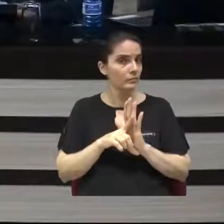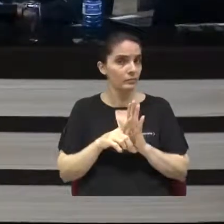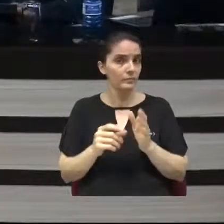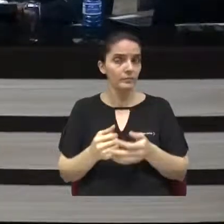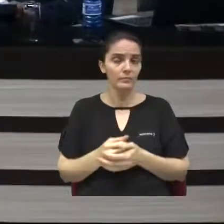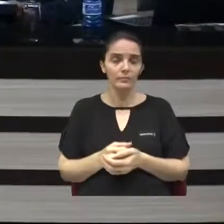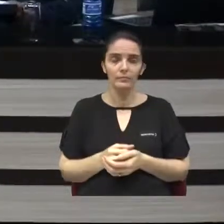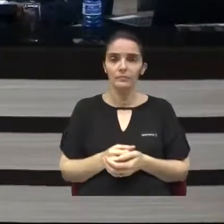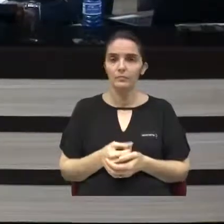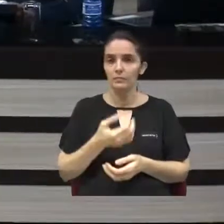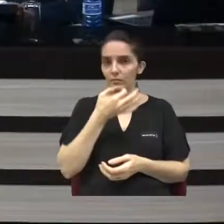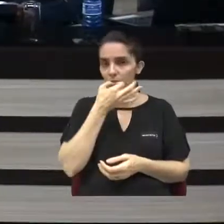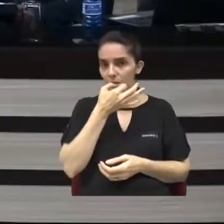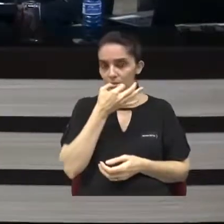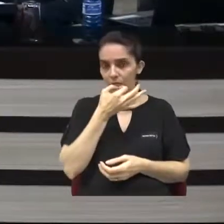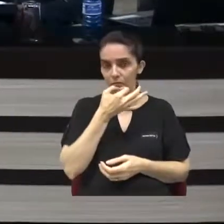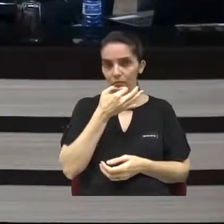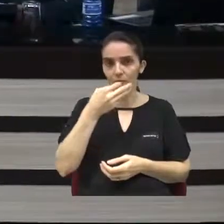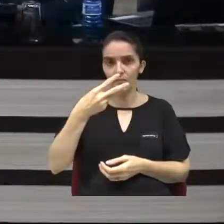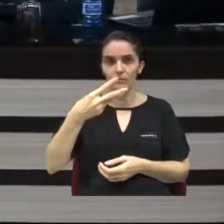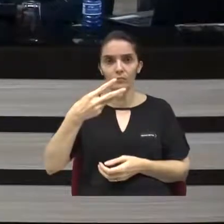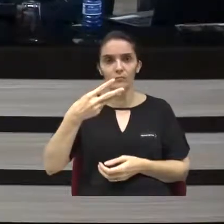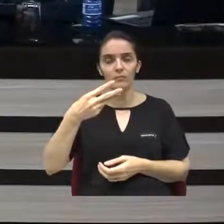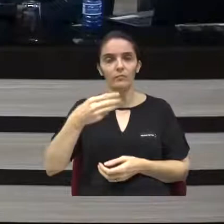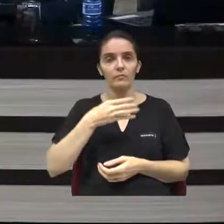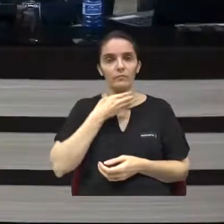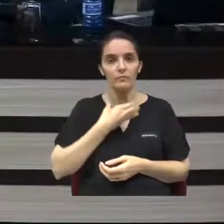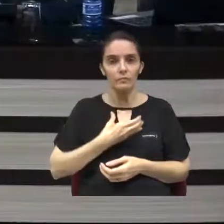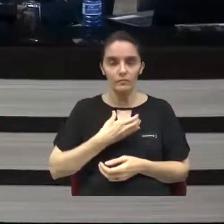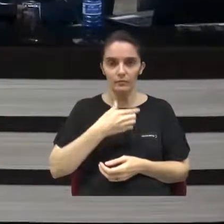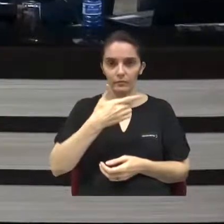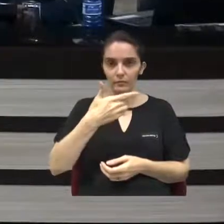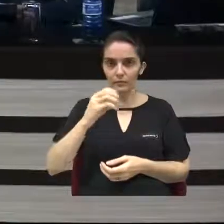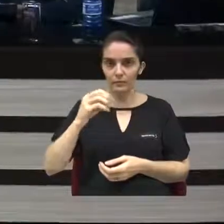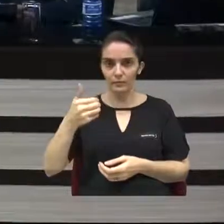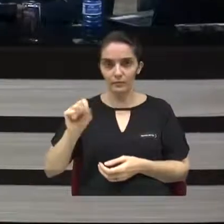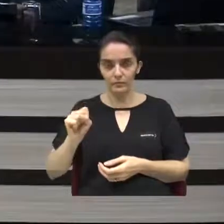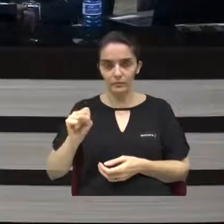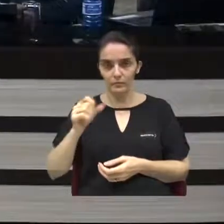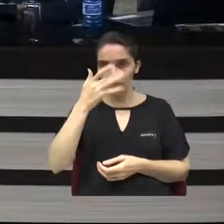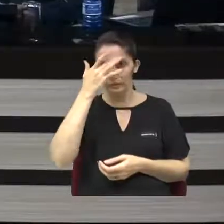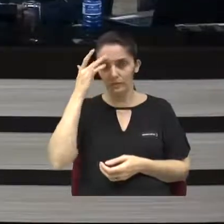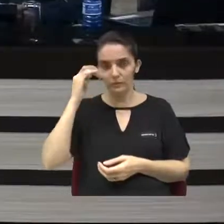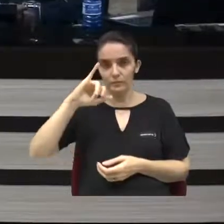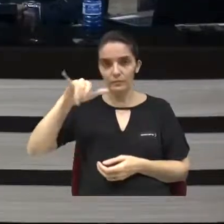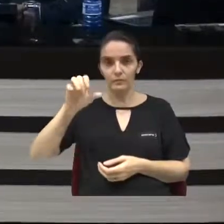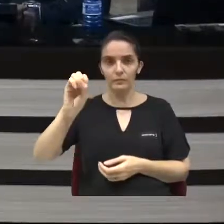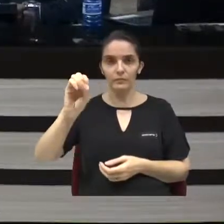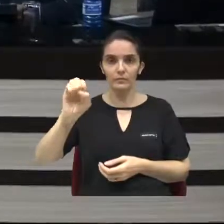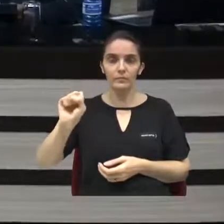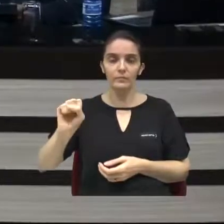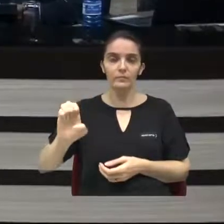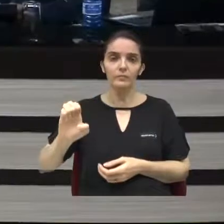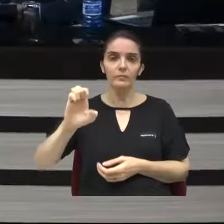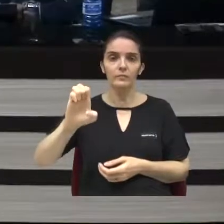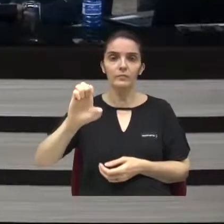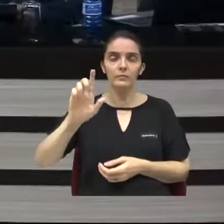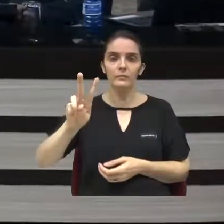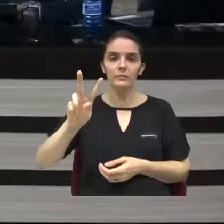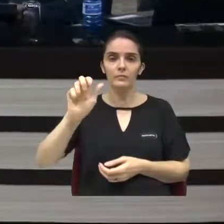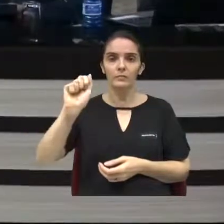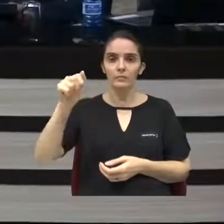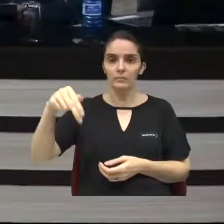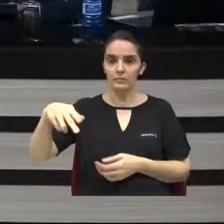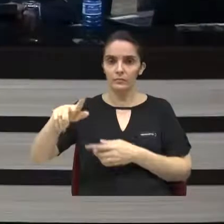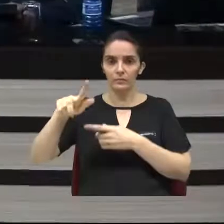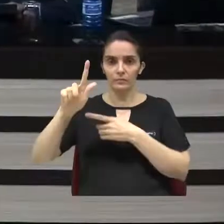Parecer este exarado em 3/12/2018 pelo consultor jurídico José Carlos Evangelista de Araújo.